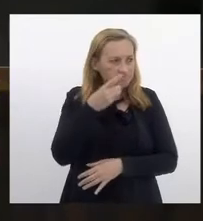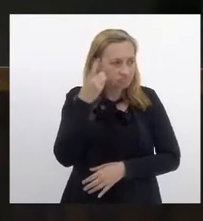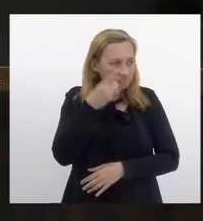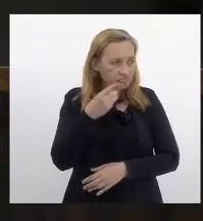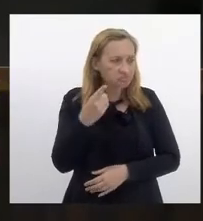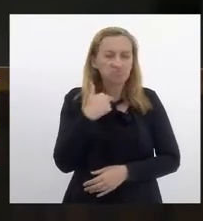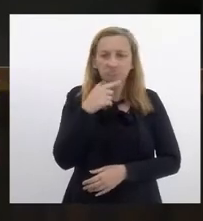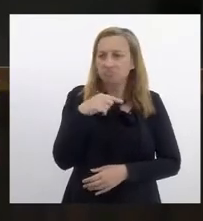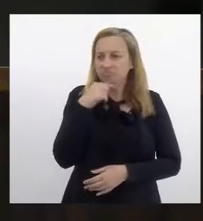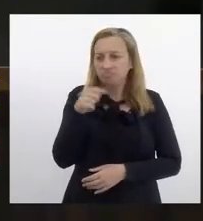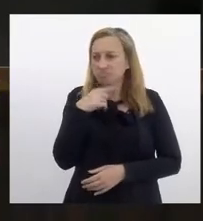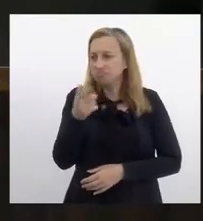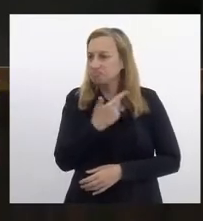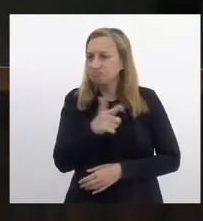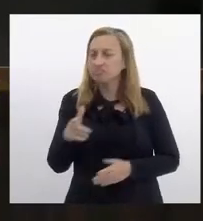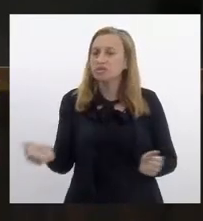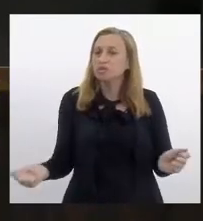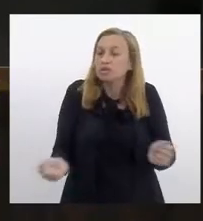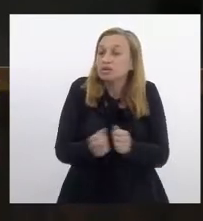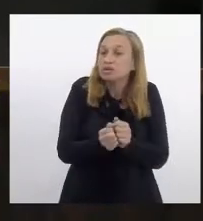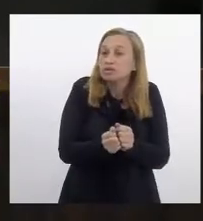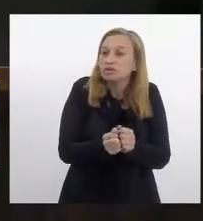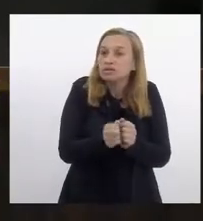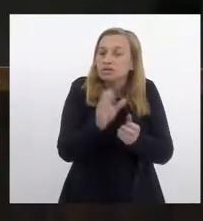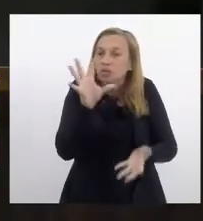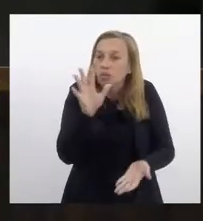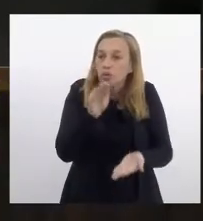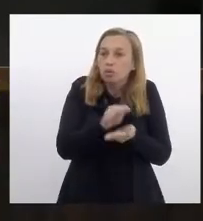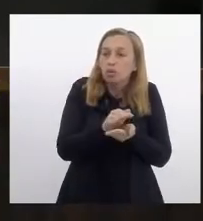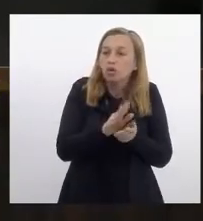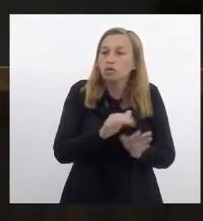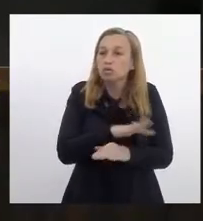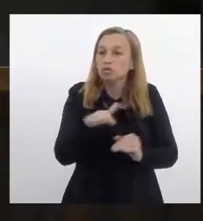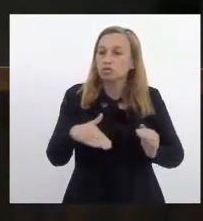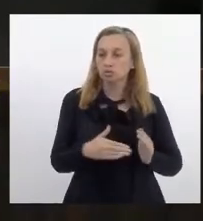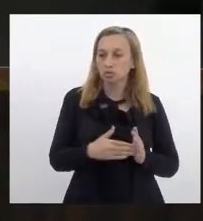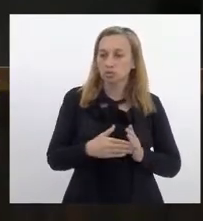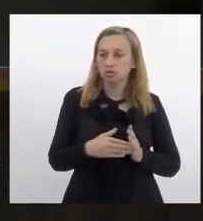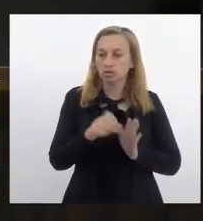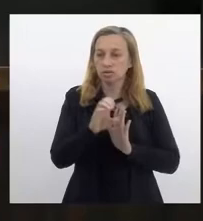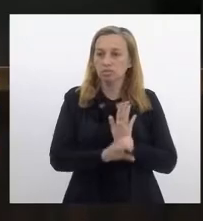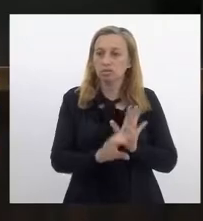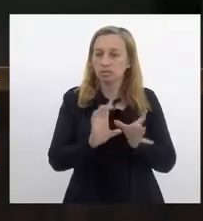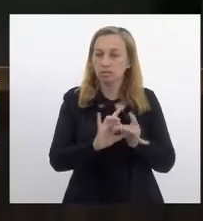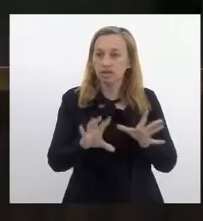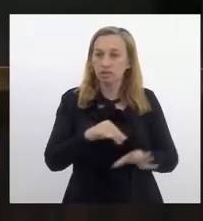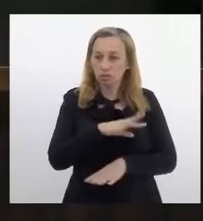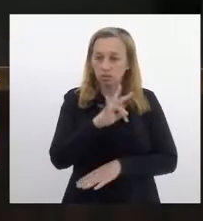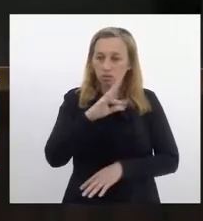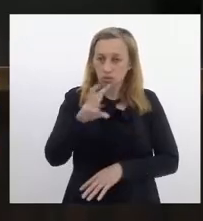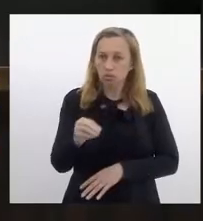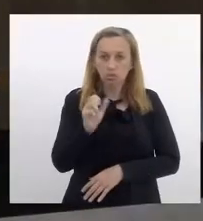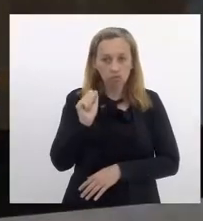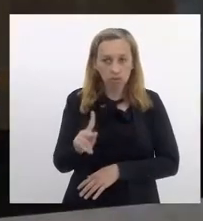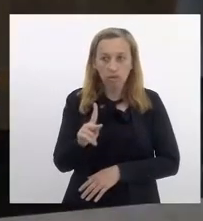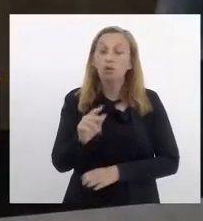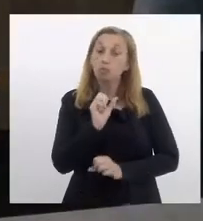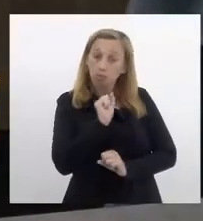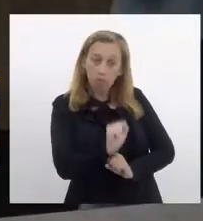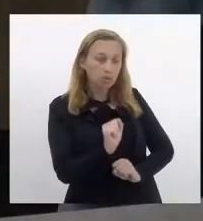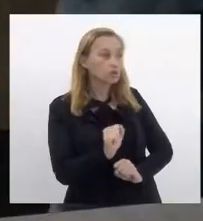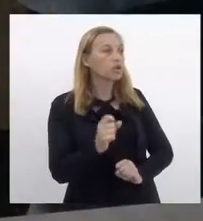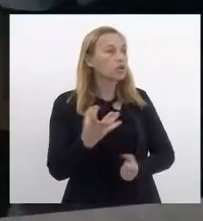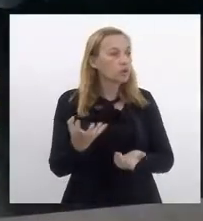dúvida. Depois você vai juntar e vai aglutinar todas as emendas e vai dar coautoria para todos. Senhor presidente, pode ser desse tanto? Pode ser, mas eu quero